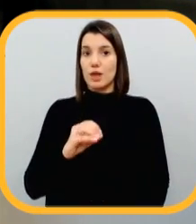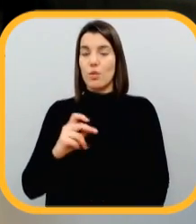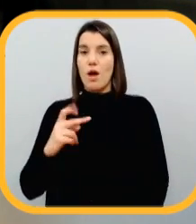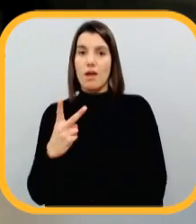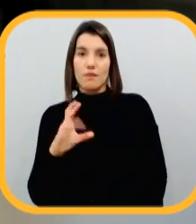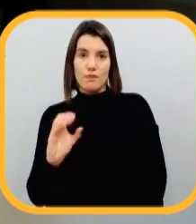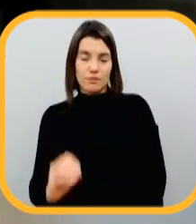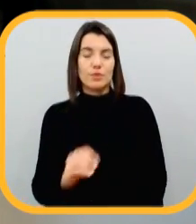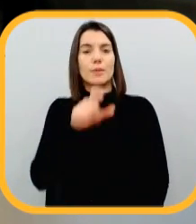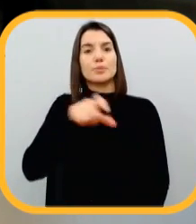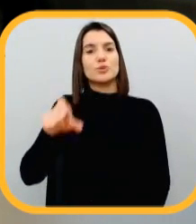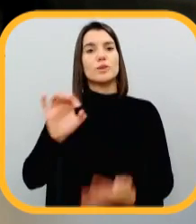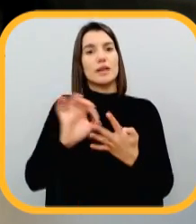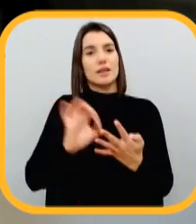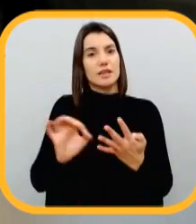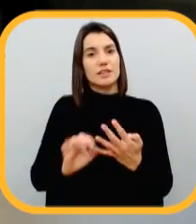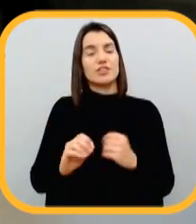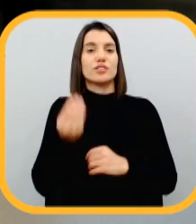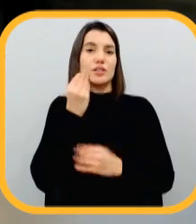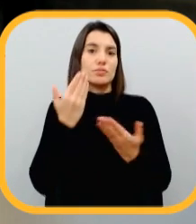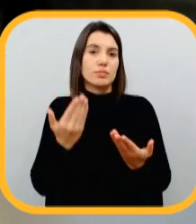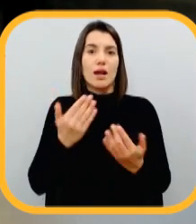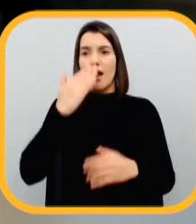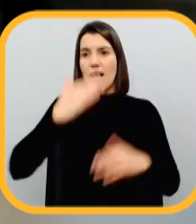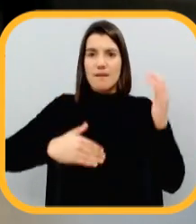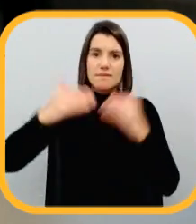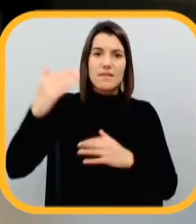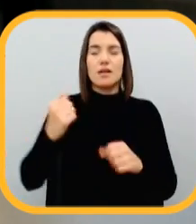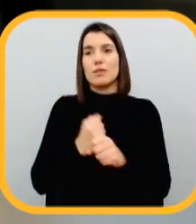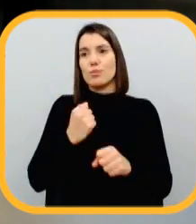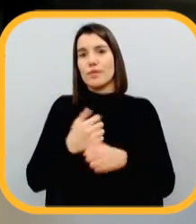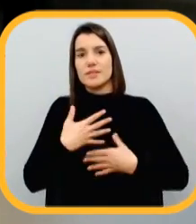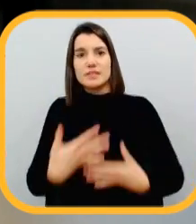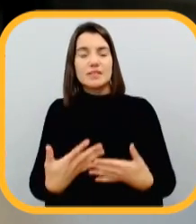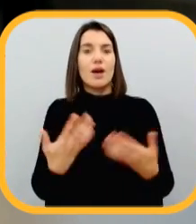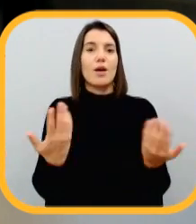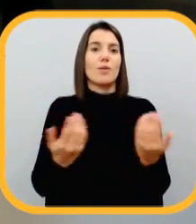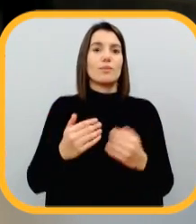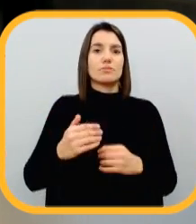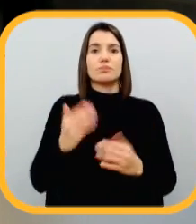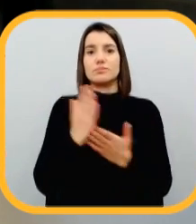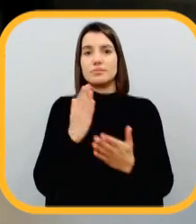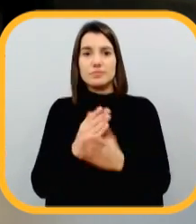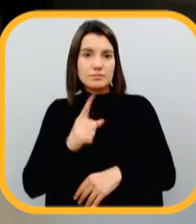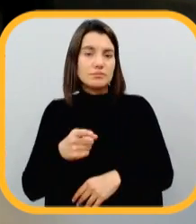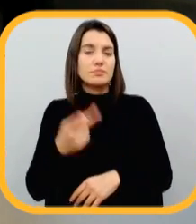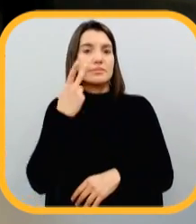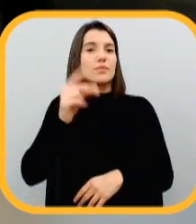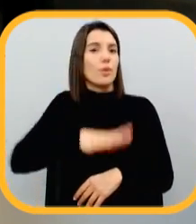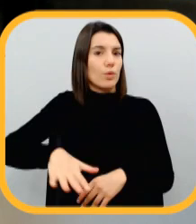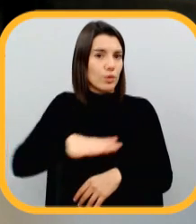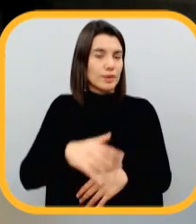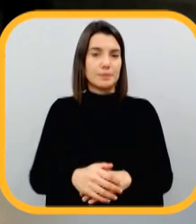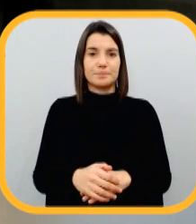um grupo de pessoas com características em comum: identidade de género, idade, profissão, nível de escolaridade,